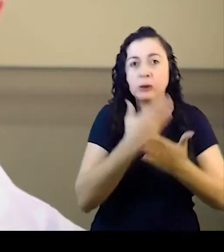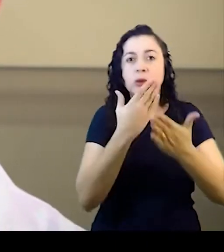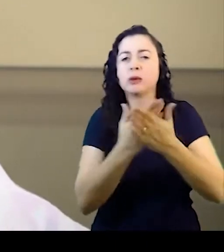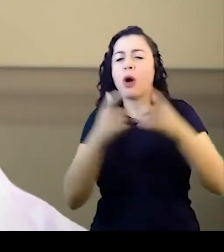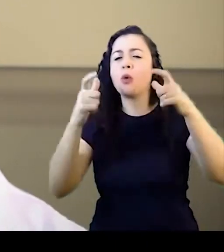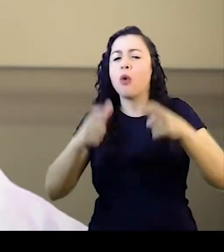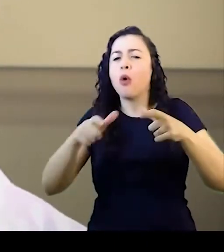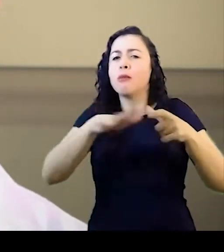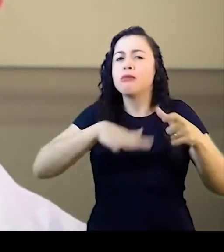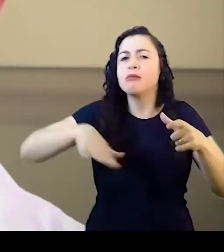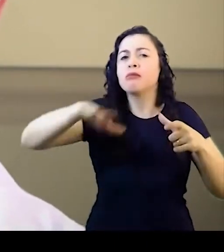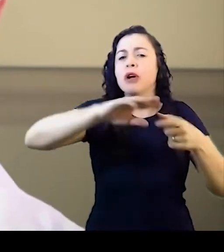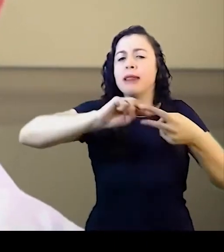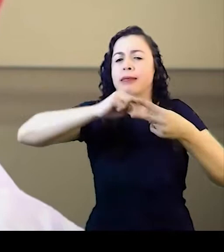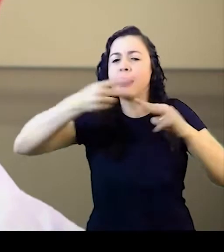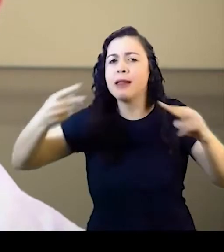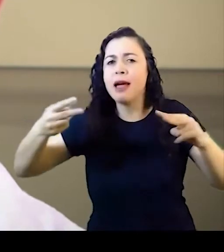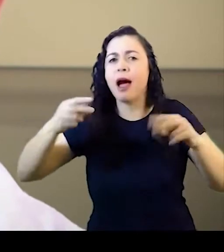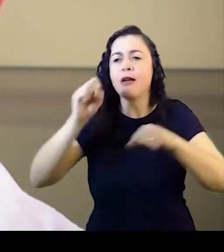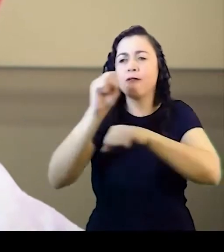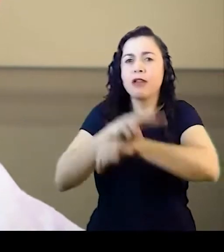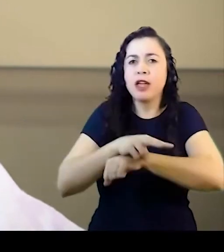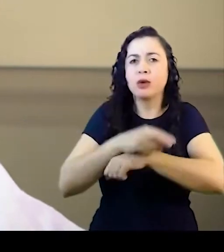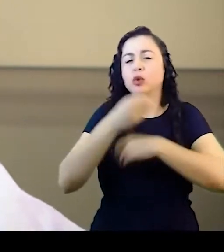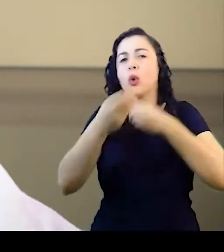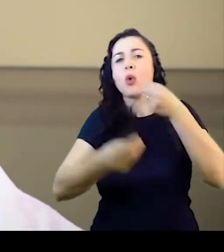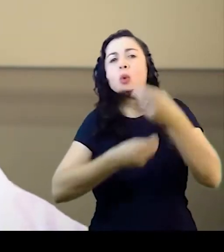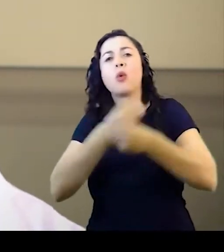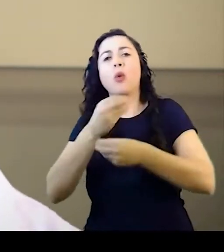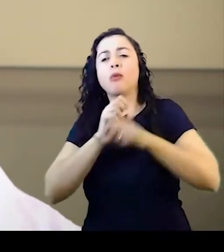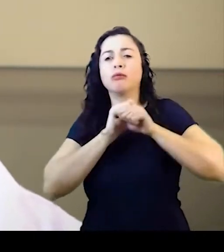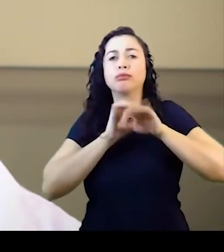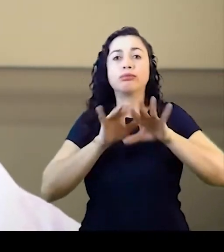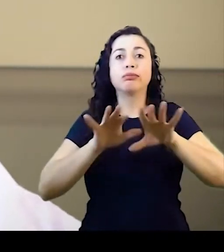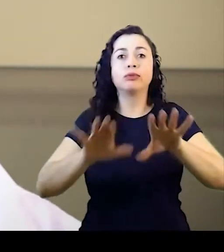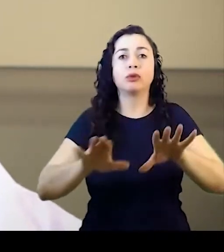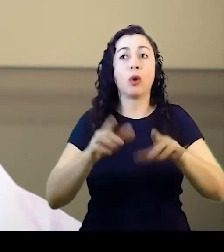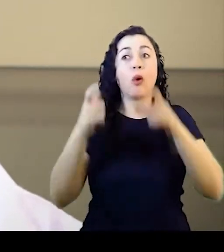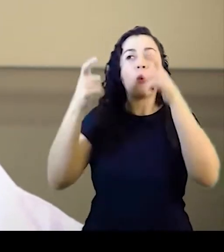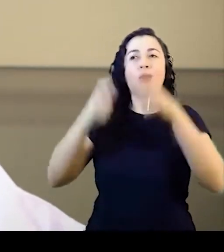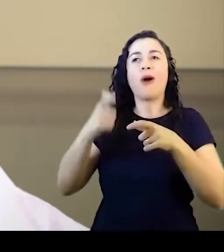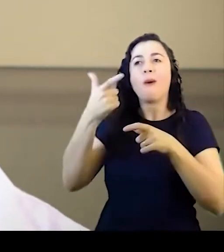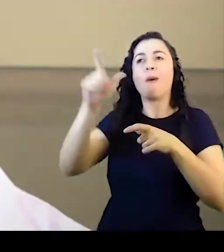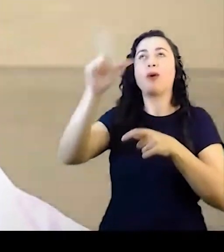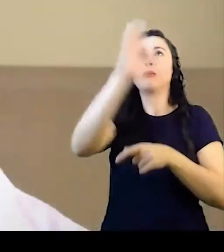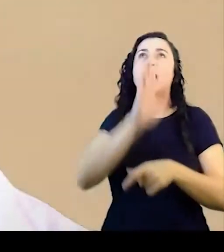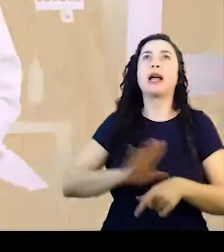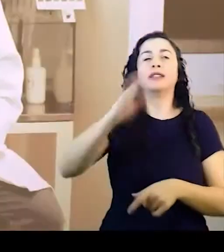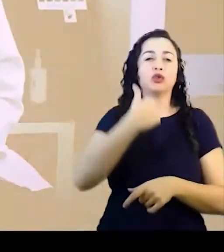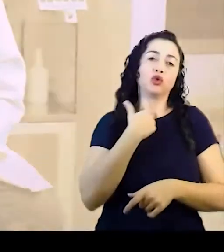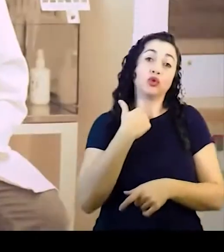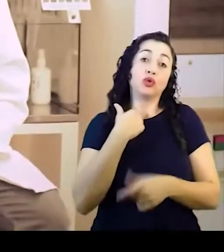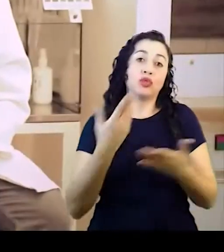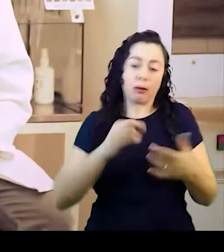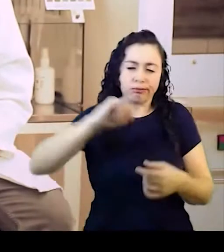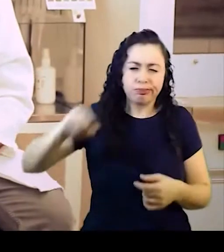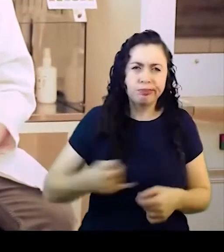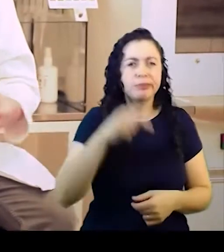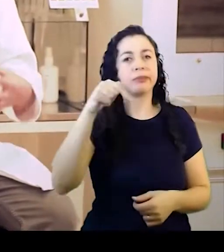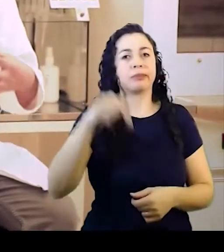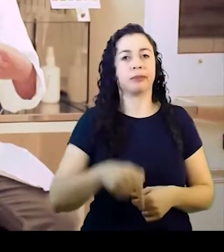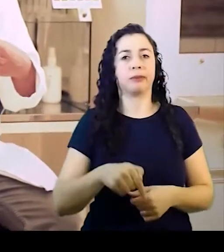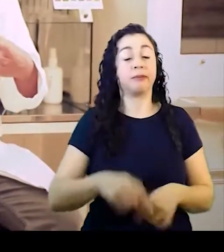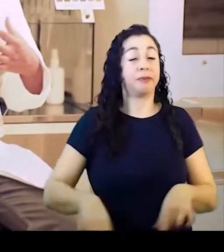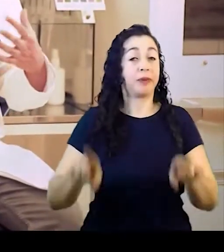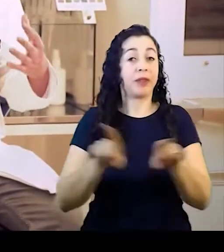de dispersão, disseminação do vírus, que talvez a gente não conseguisse fazer em outras regiões do Brasil. Além disso, esse estudo